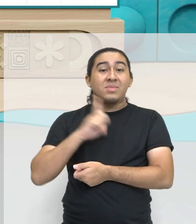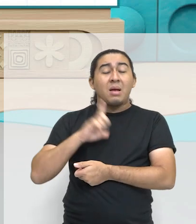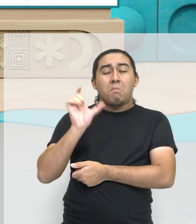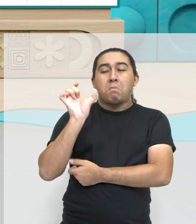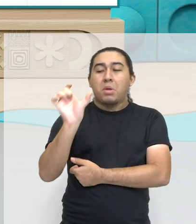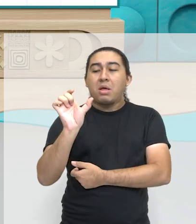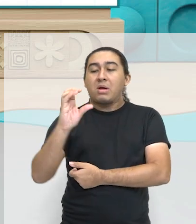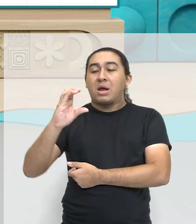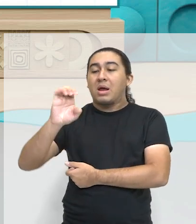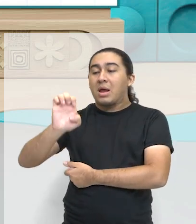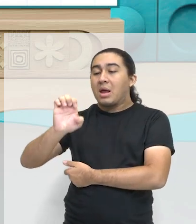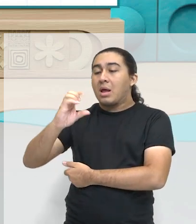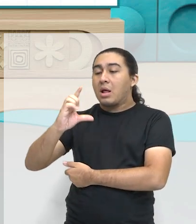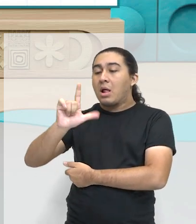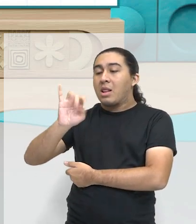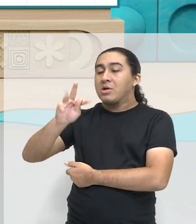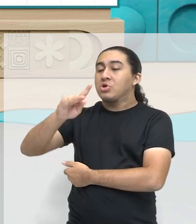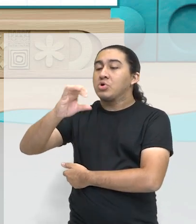é um exemplo do estilo